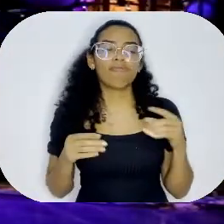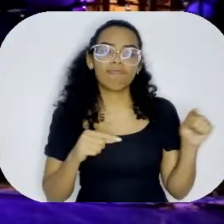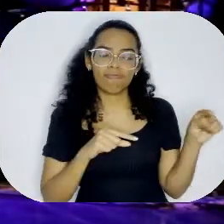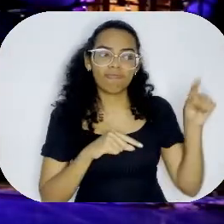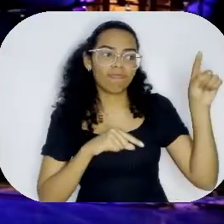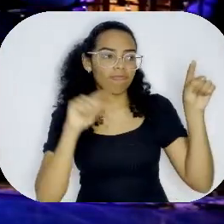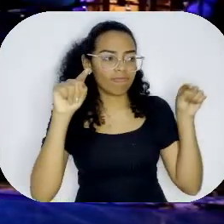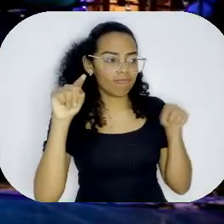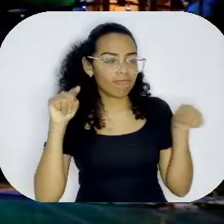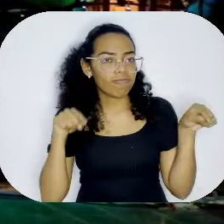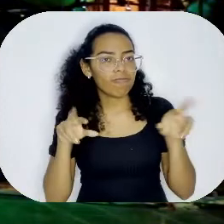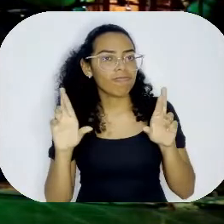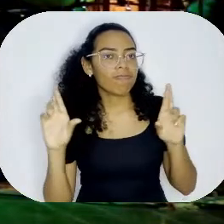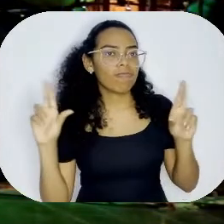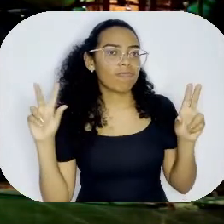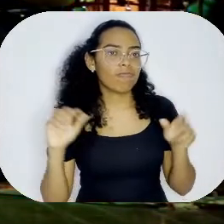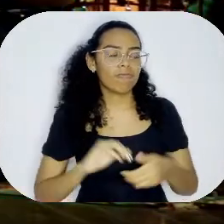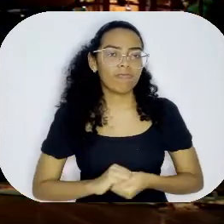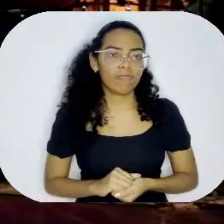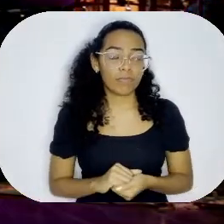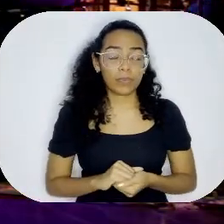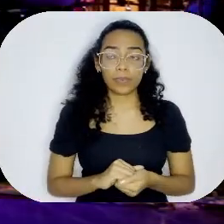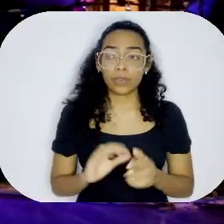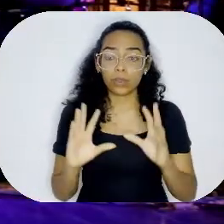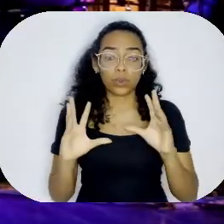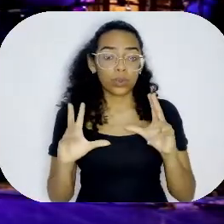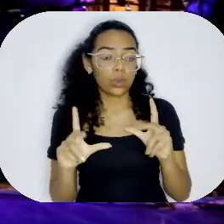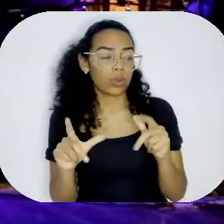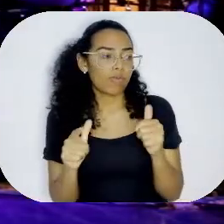Da messejana antiga aldeada,